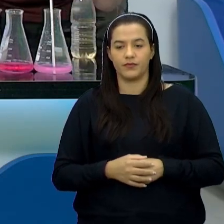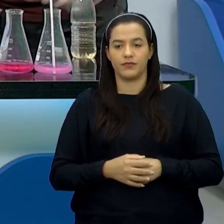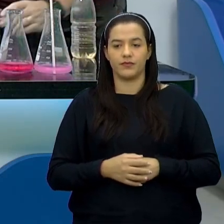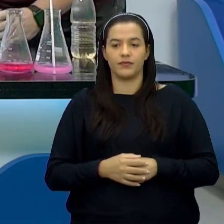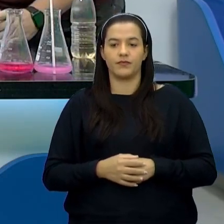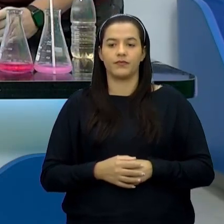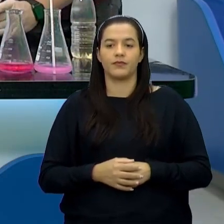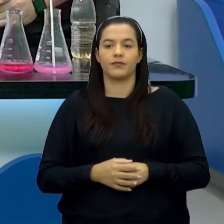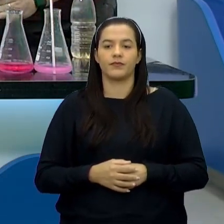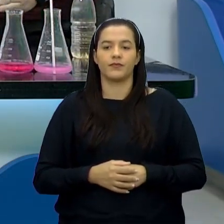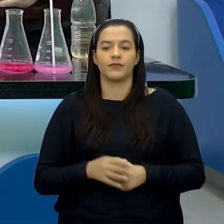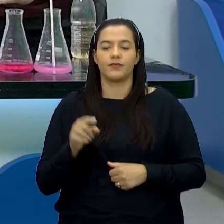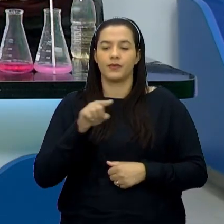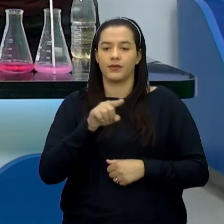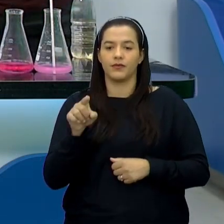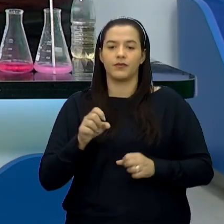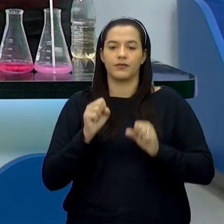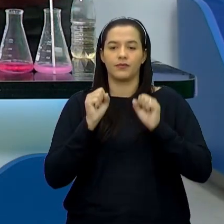Isso você pode,